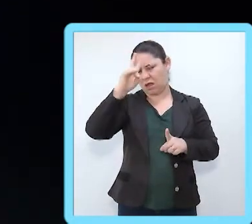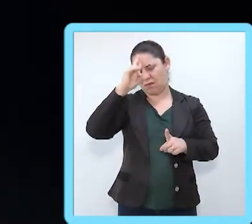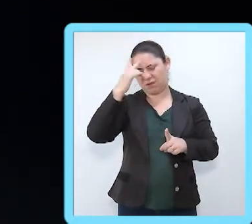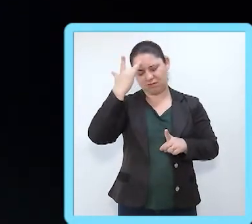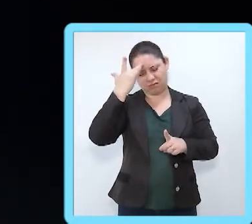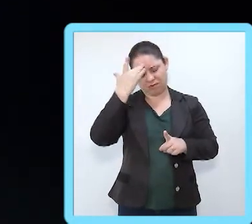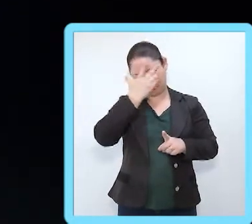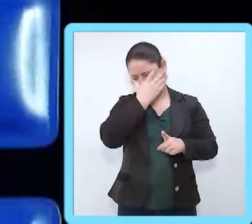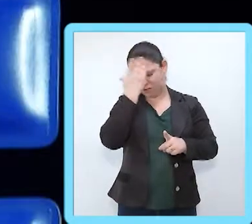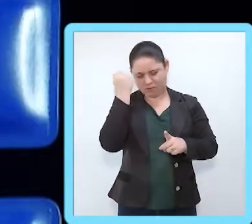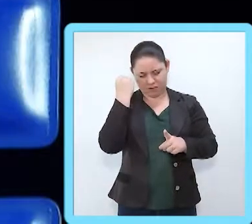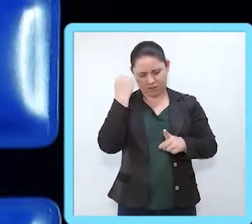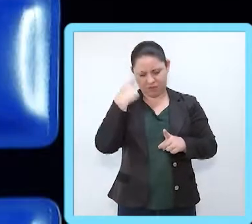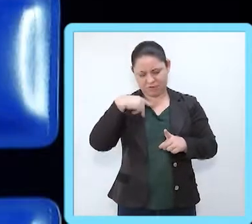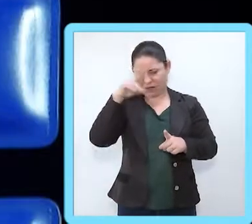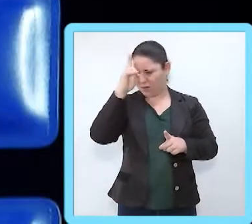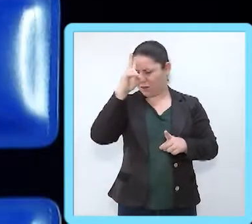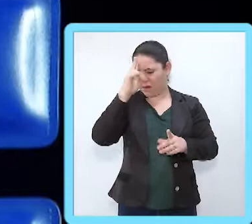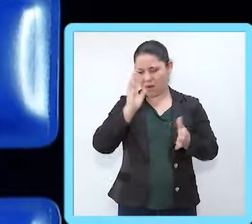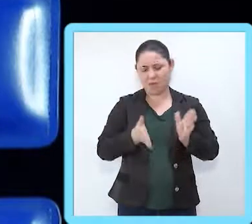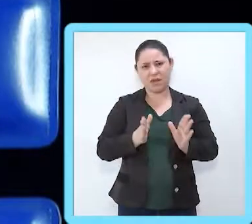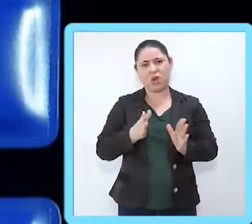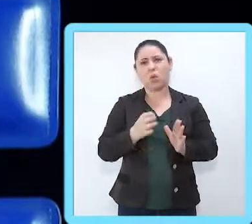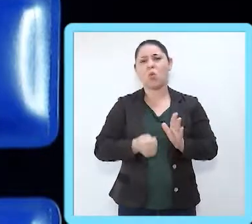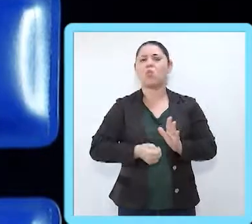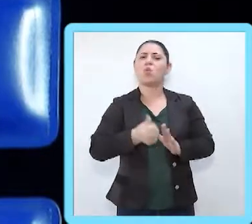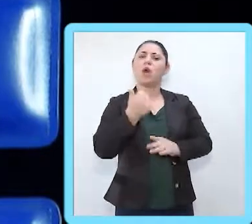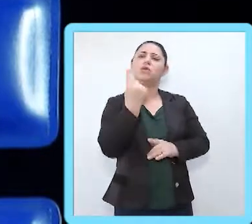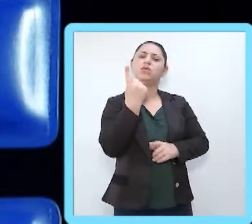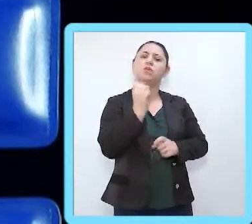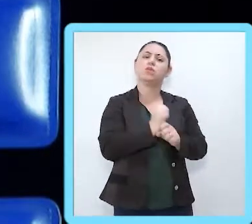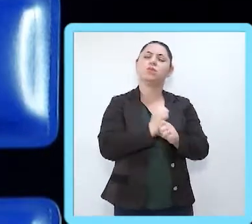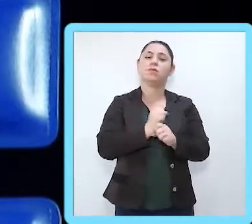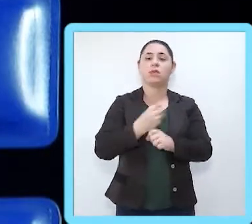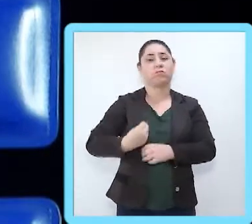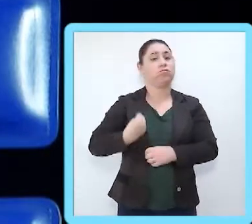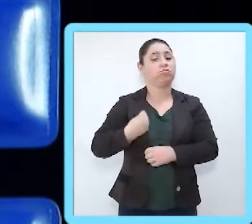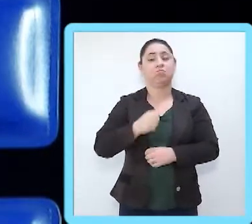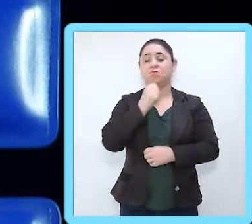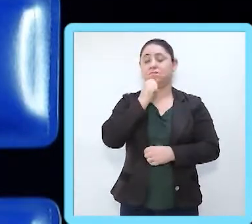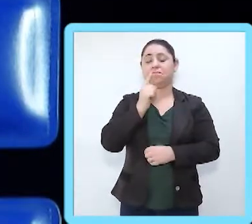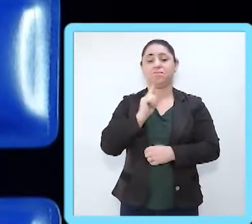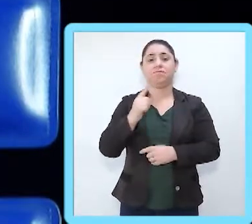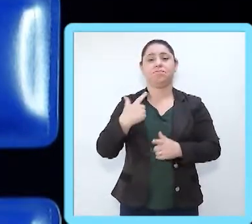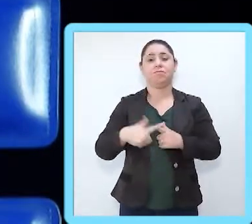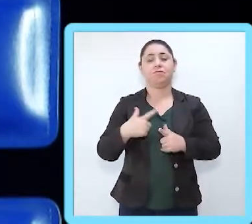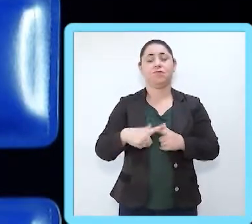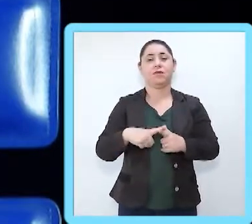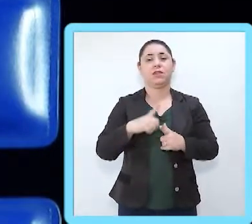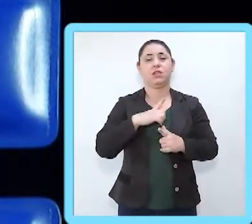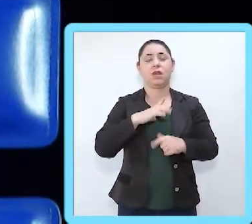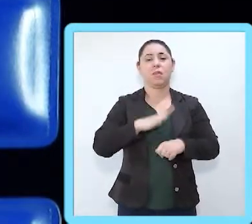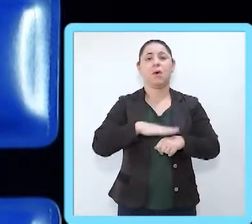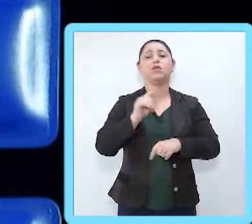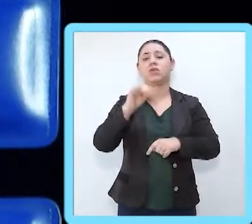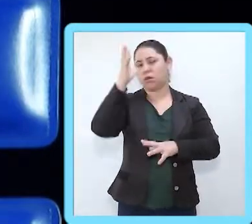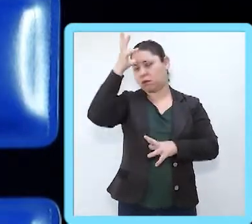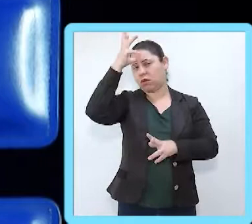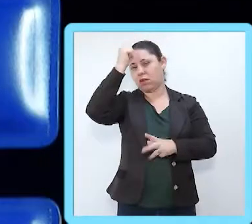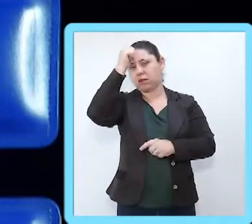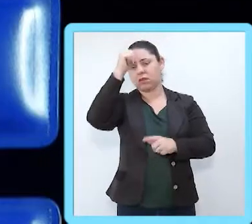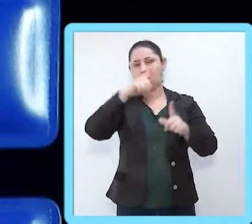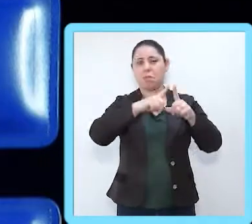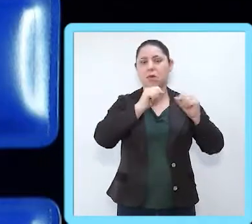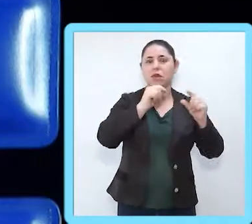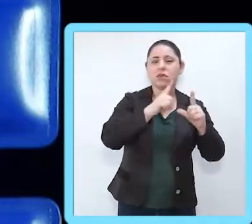Eu não lembro. Menos de um ano, eu não lembro também o período, quase um ano, né? Mas eu não tinha participação porque cabia mais a decisão em Brasília, né? Era